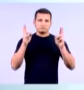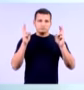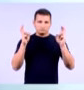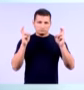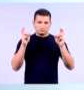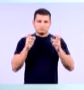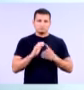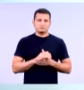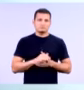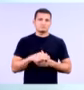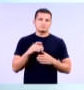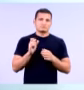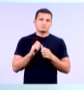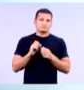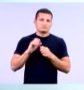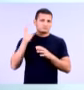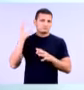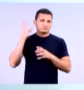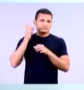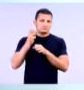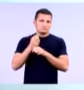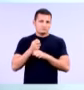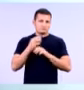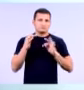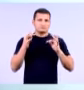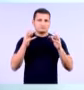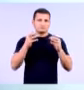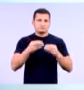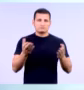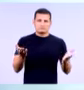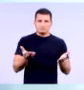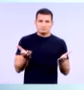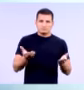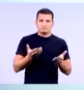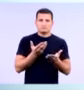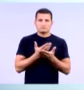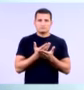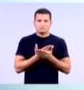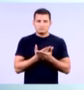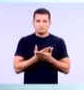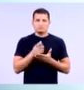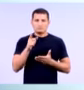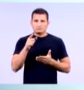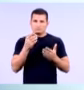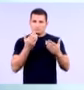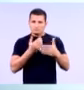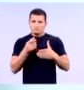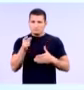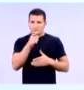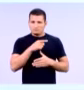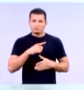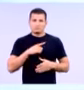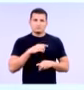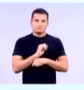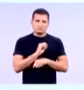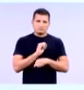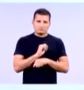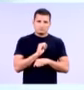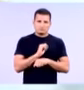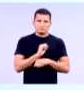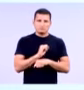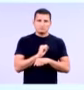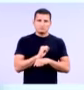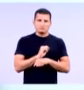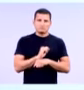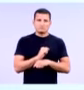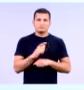que a gente possa revisar todos, né? Hoje, nessa nossa aula de revisão, e a prova de vocês já está aí, esperando por vocês, nós